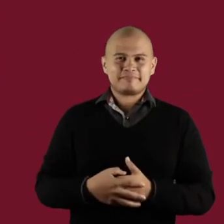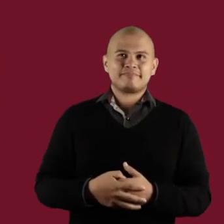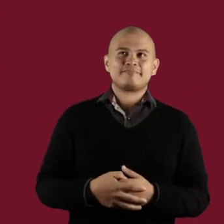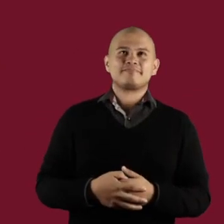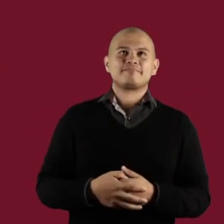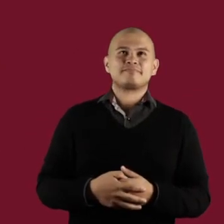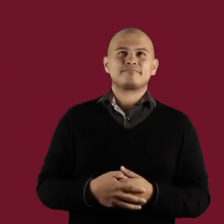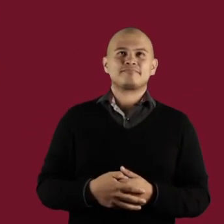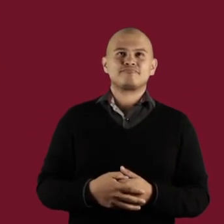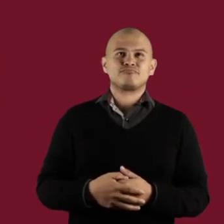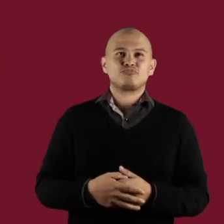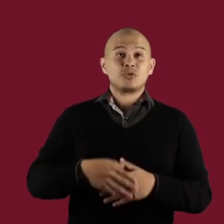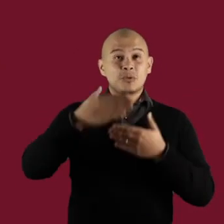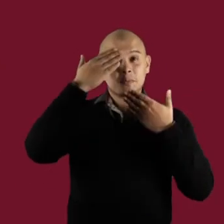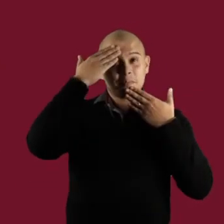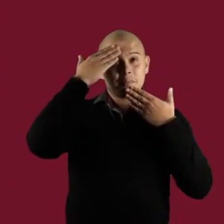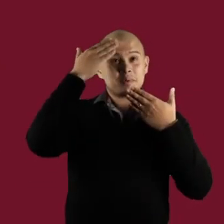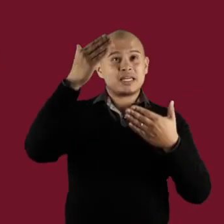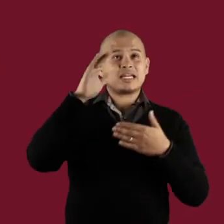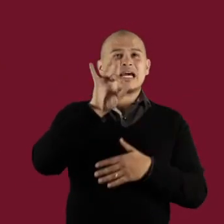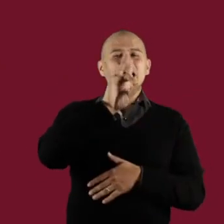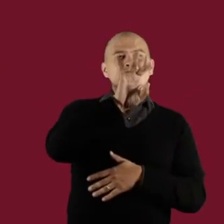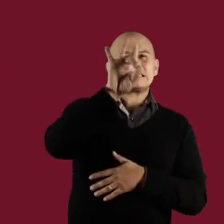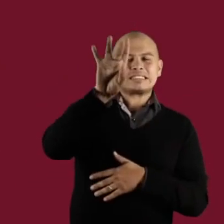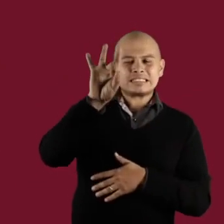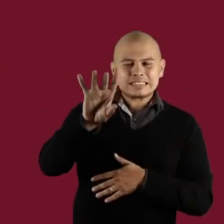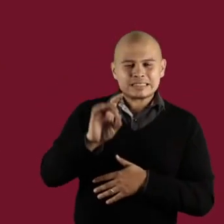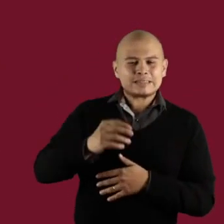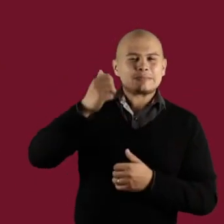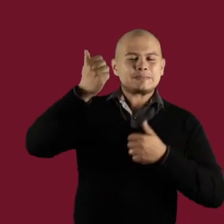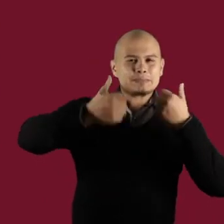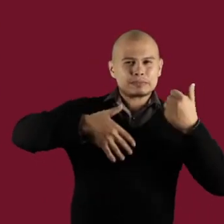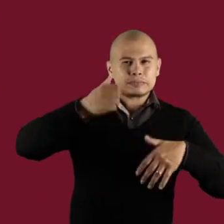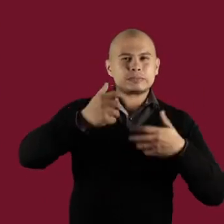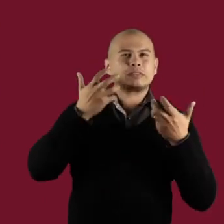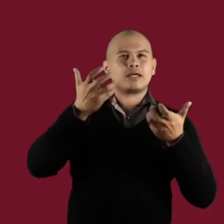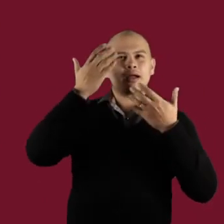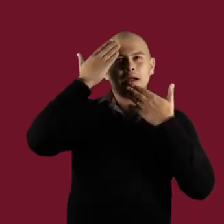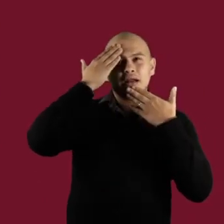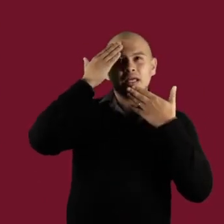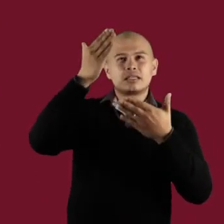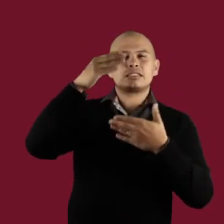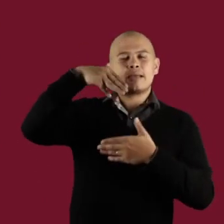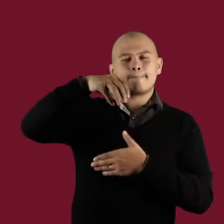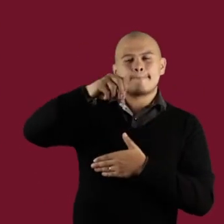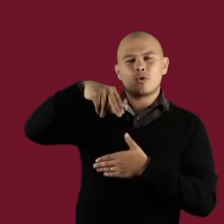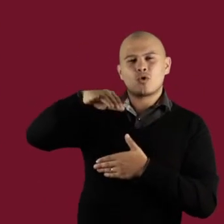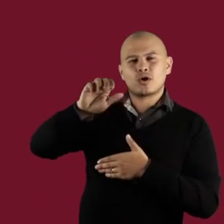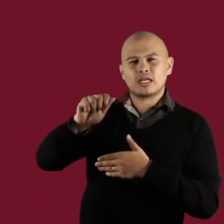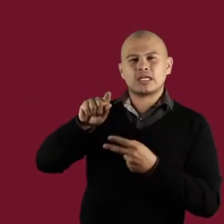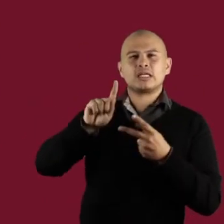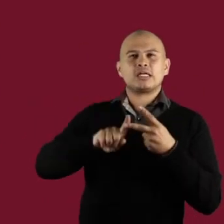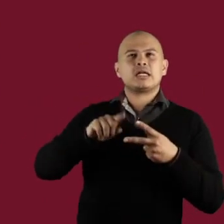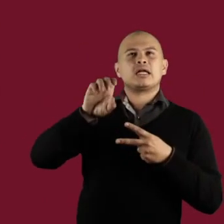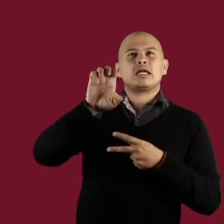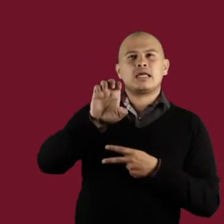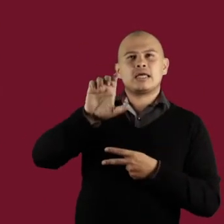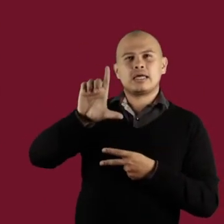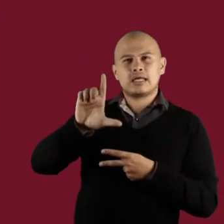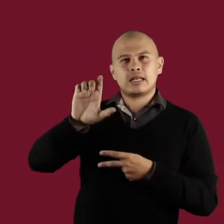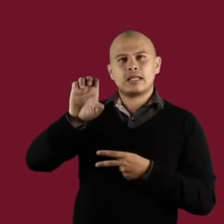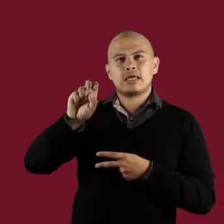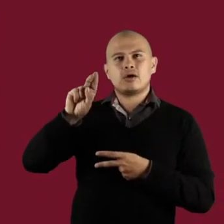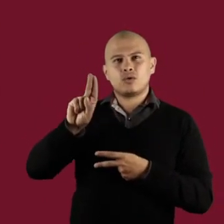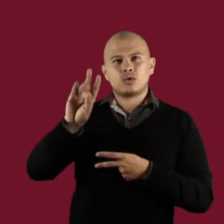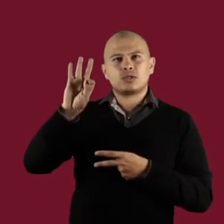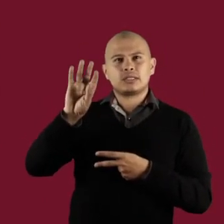Obrigada, Francis. Mônica, Eleutério, queria agradecer muito pela gentileza de vocês disponibilizarem o tempo para estar conversando com a gente